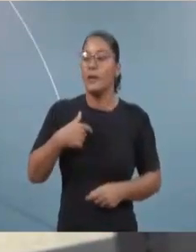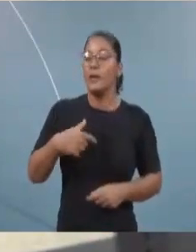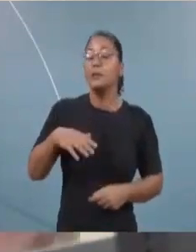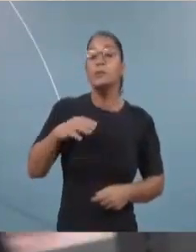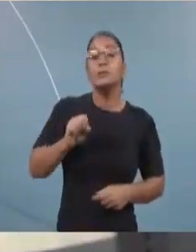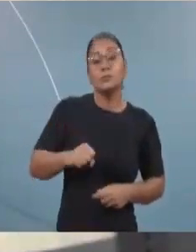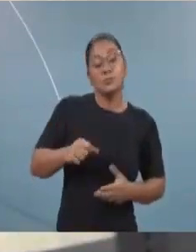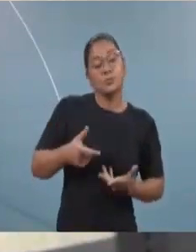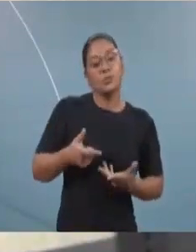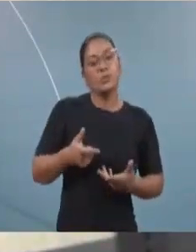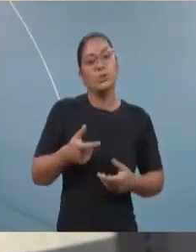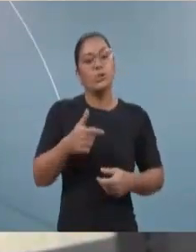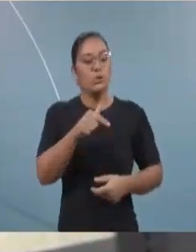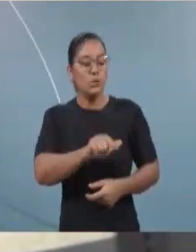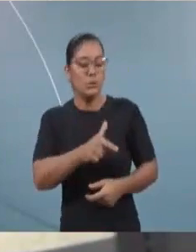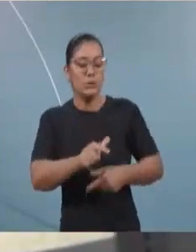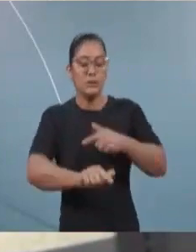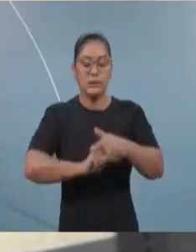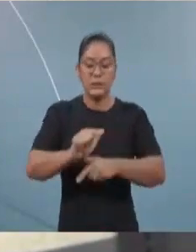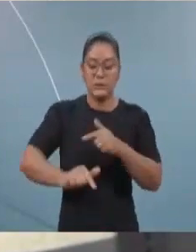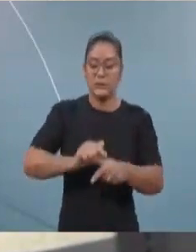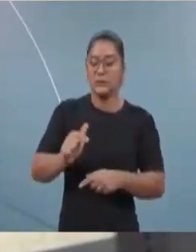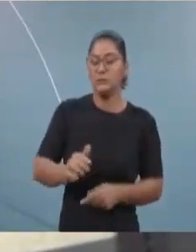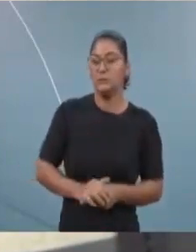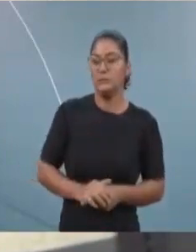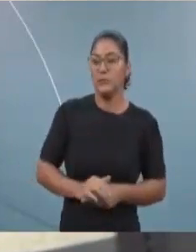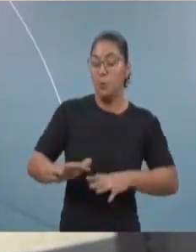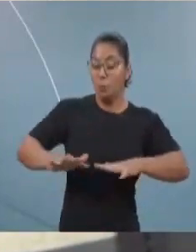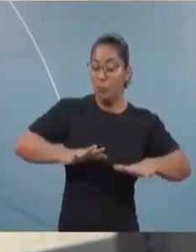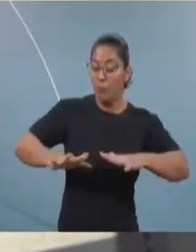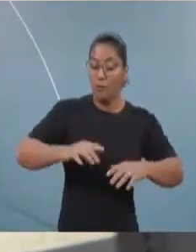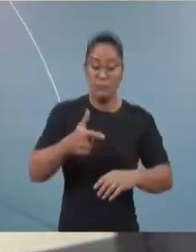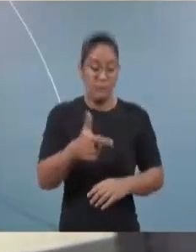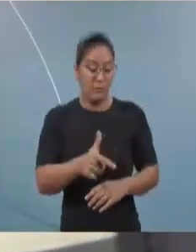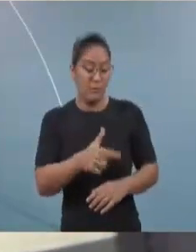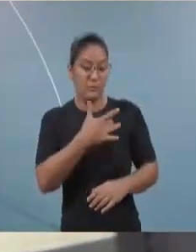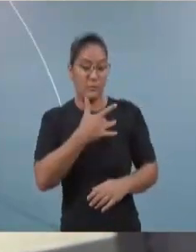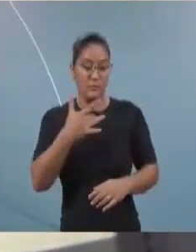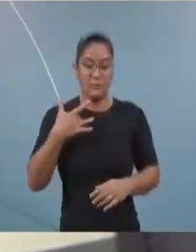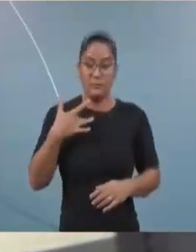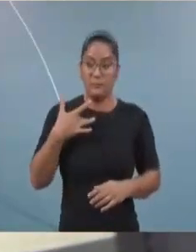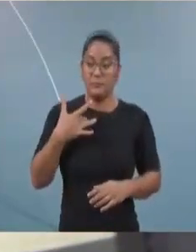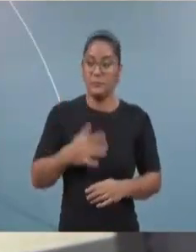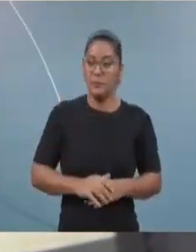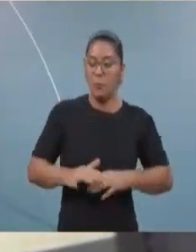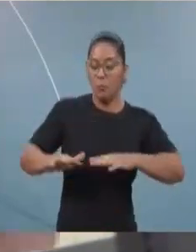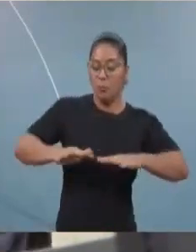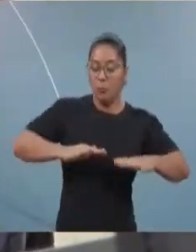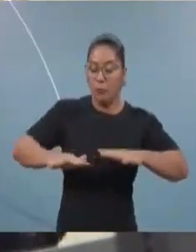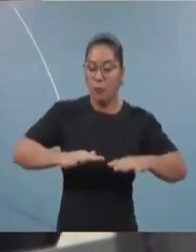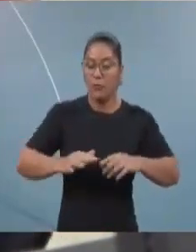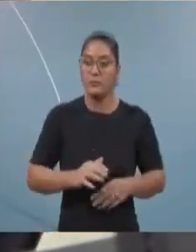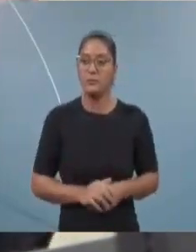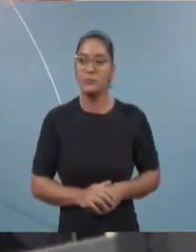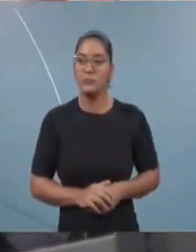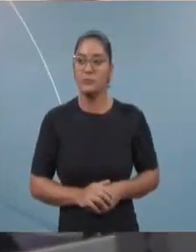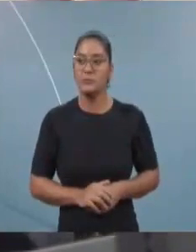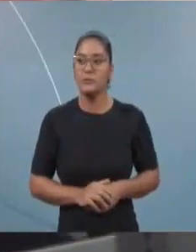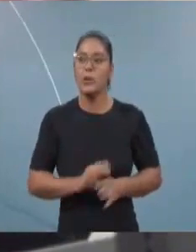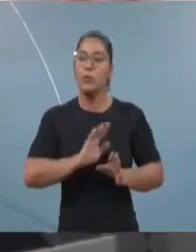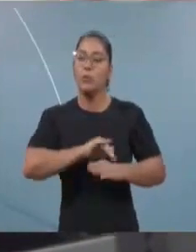movimentos que não tem emprego sou a favor dos movimentos que não tem saúde sou a favor do movimento que seja